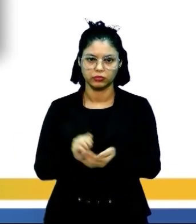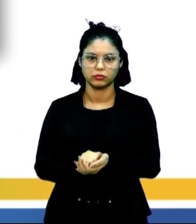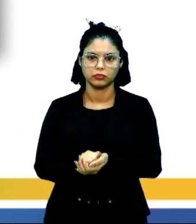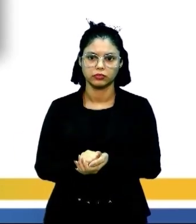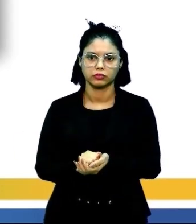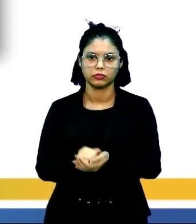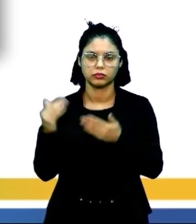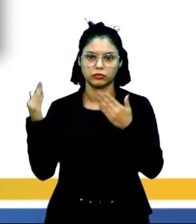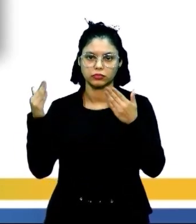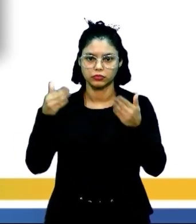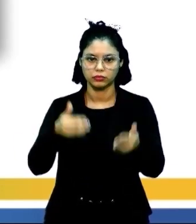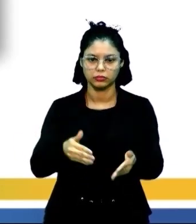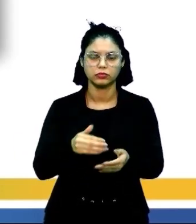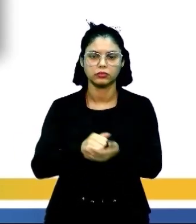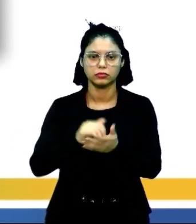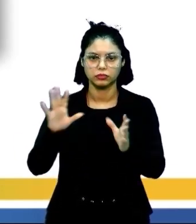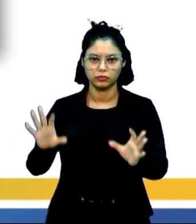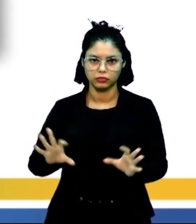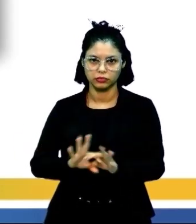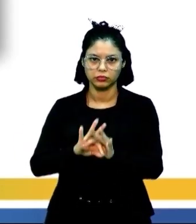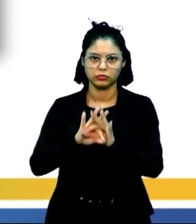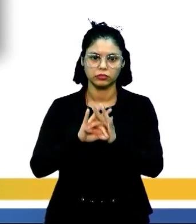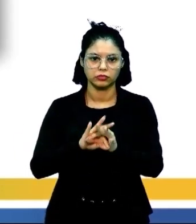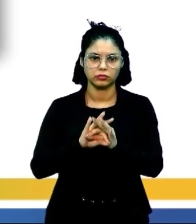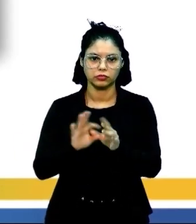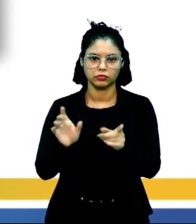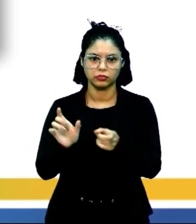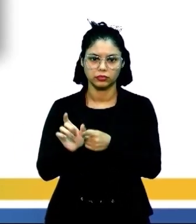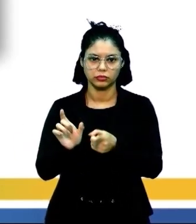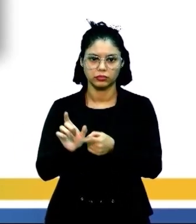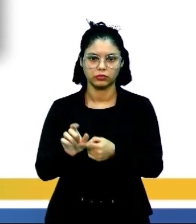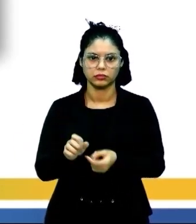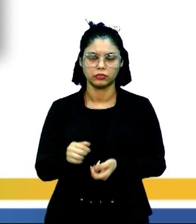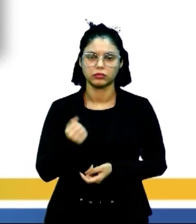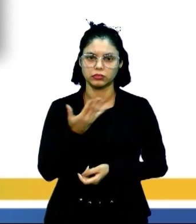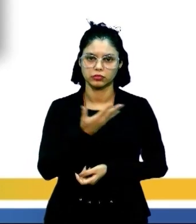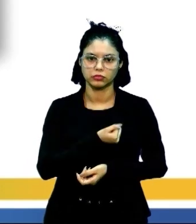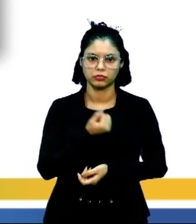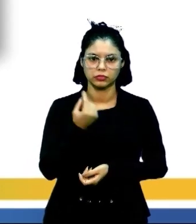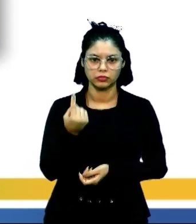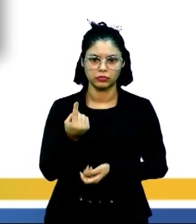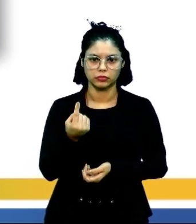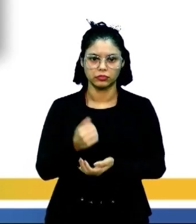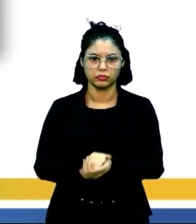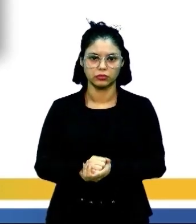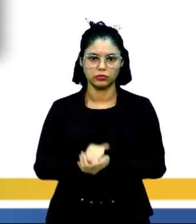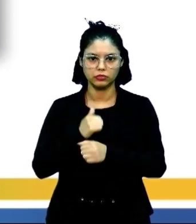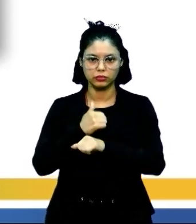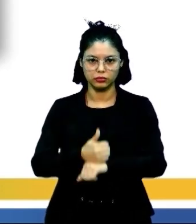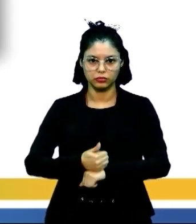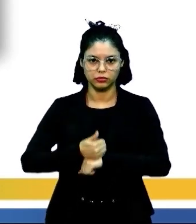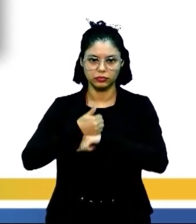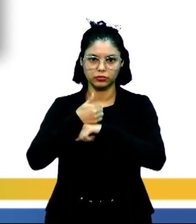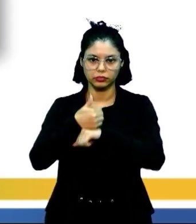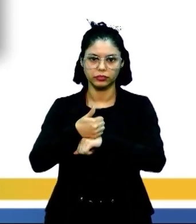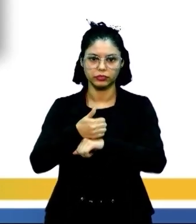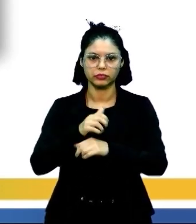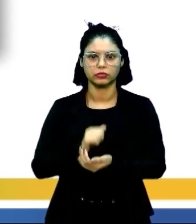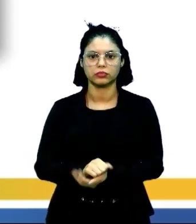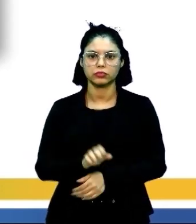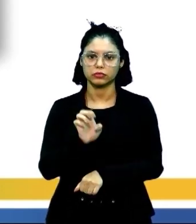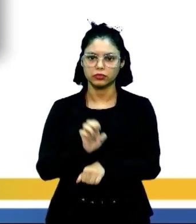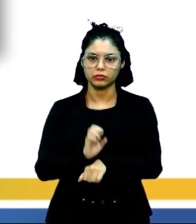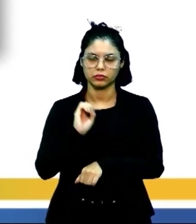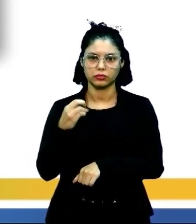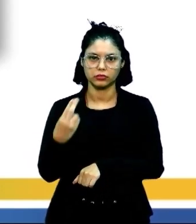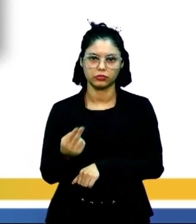bem objetivas que estão vinculadas a essa palavra. No número 1, nós temos escrito assim: qualidade